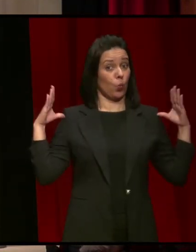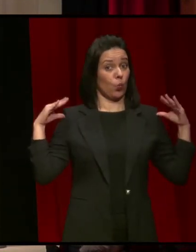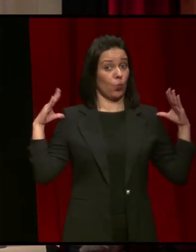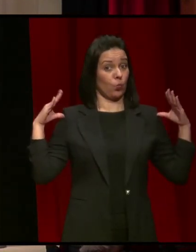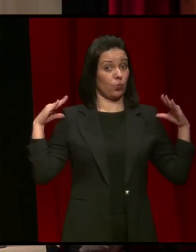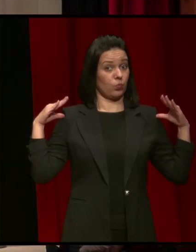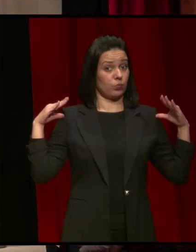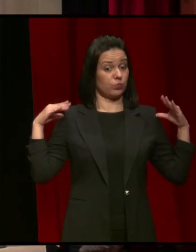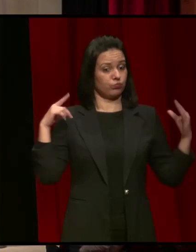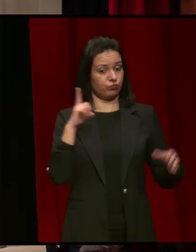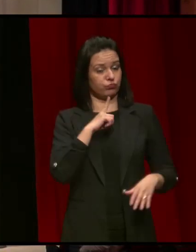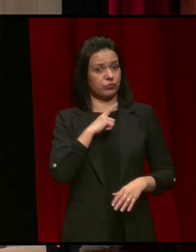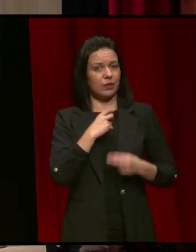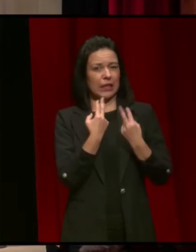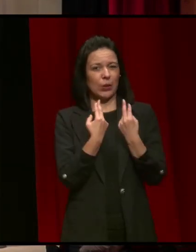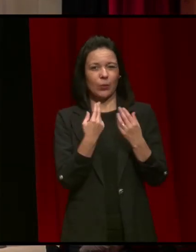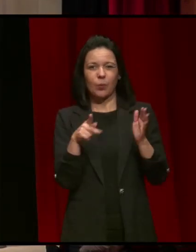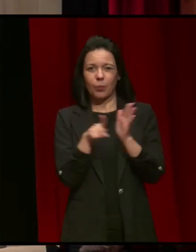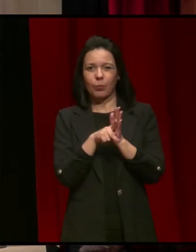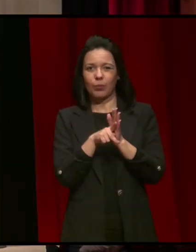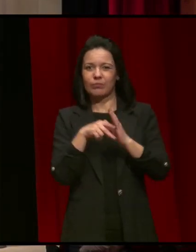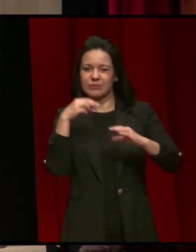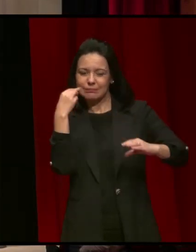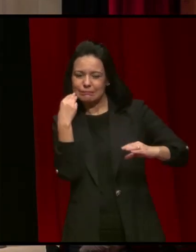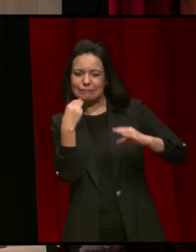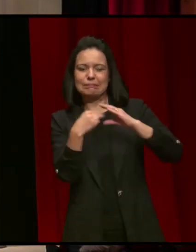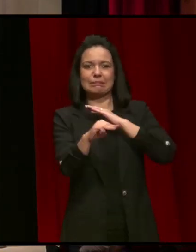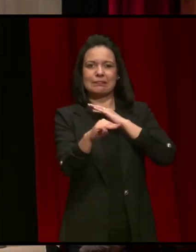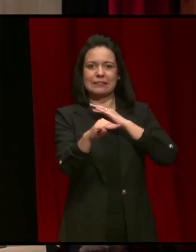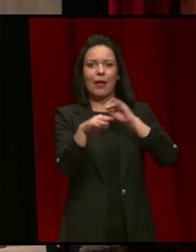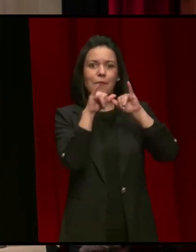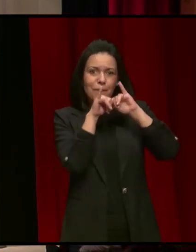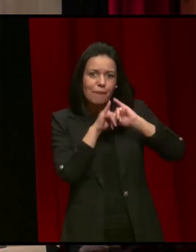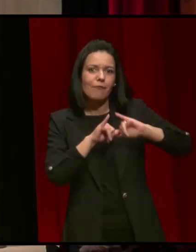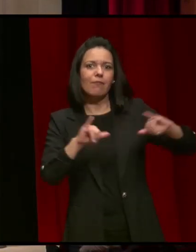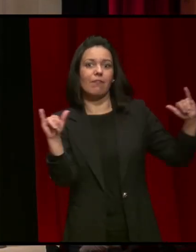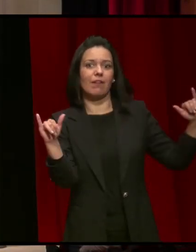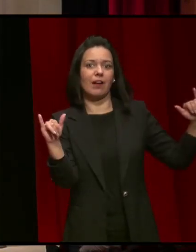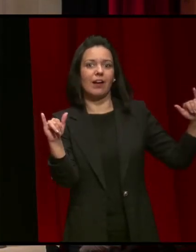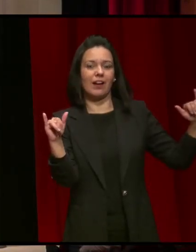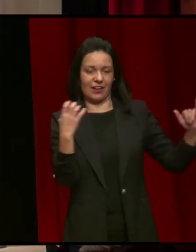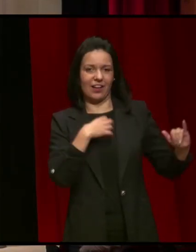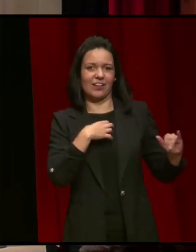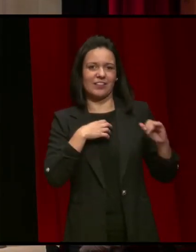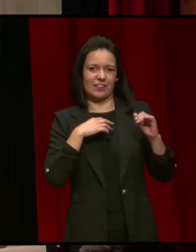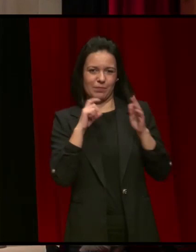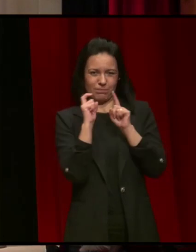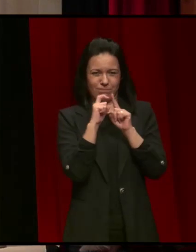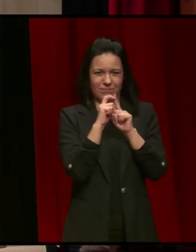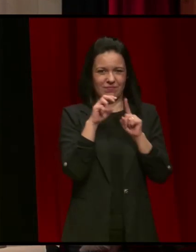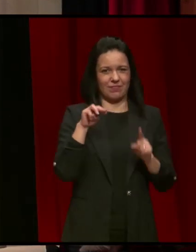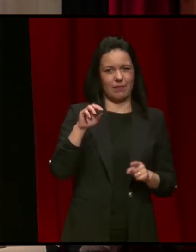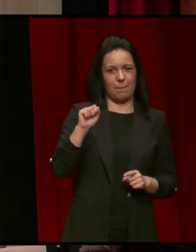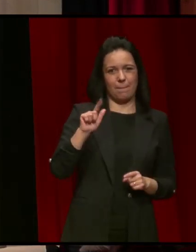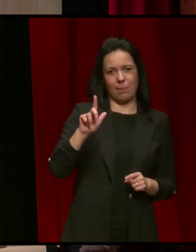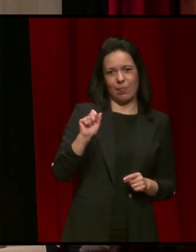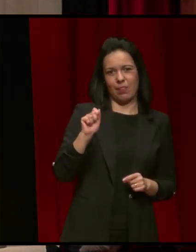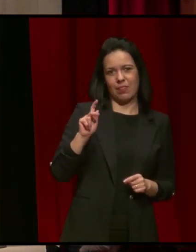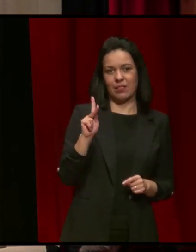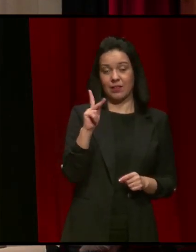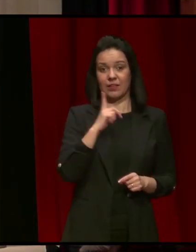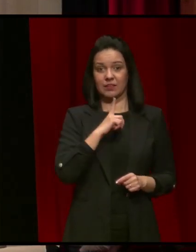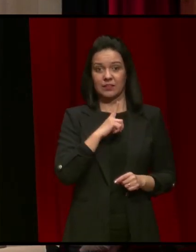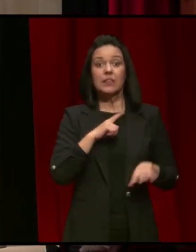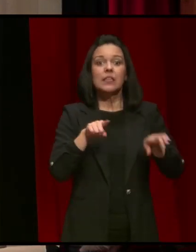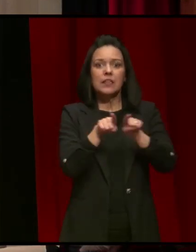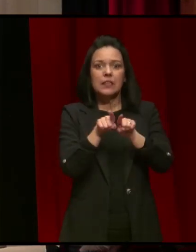uma mensagem. Ele é um malak. Ele é um malak. Então, o pastor Paulo lembrou isso, que lá, quando